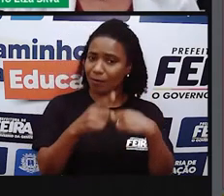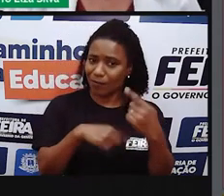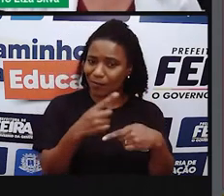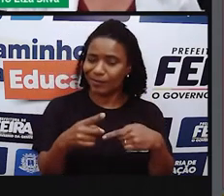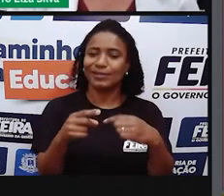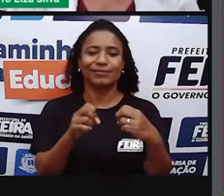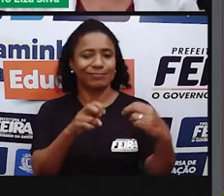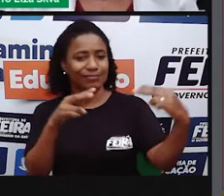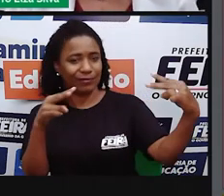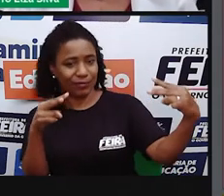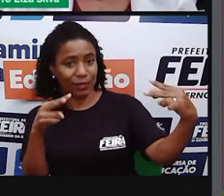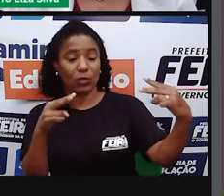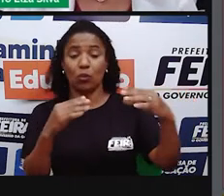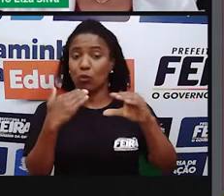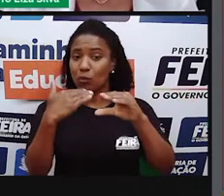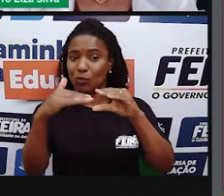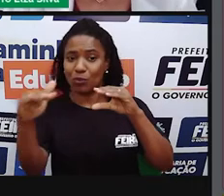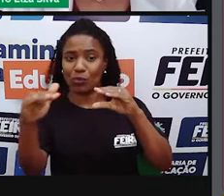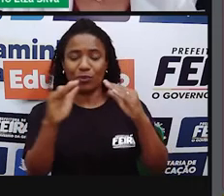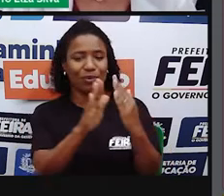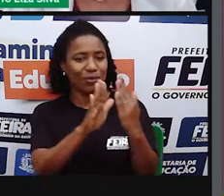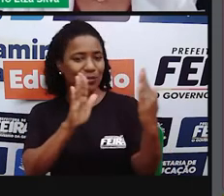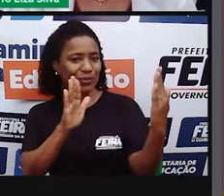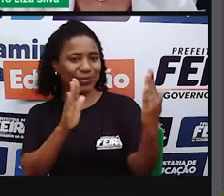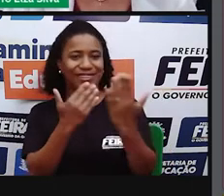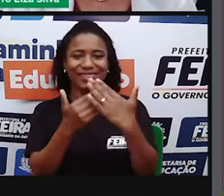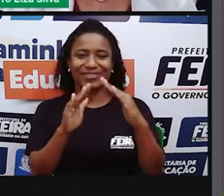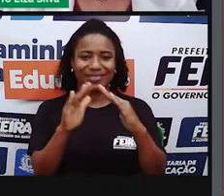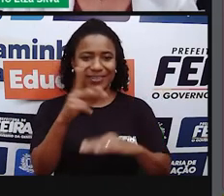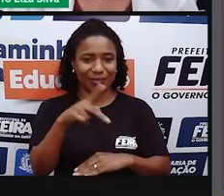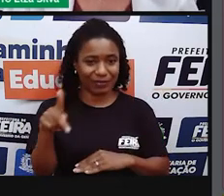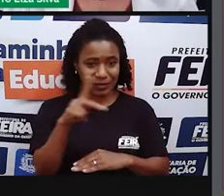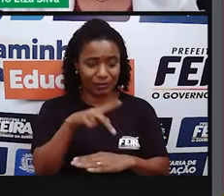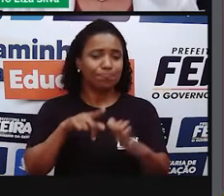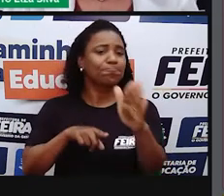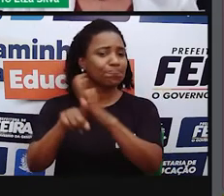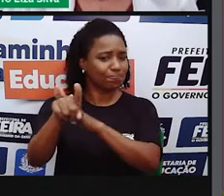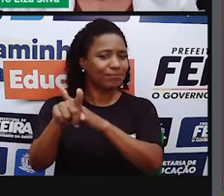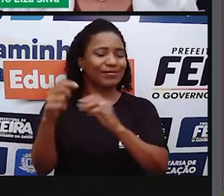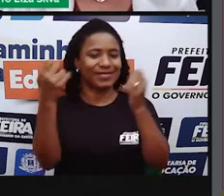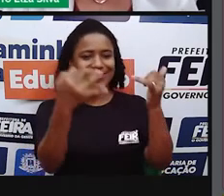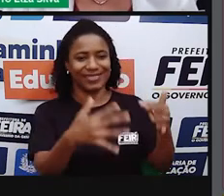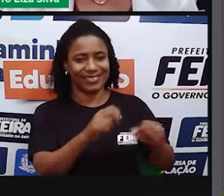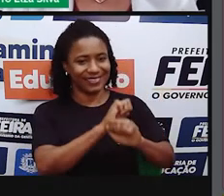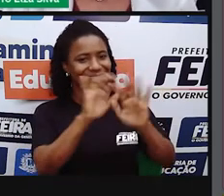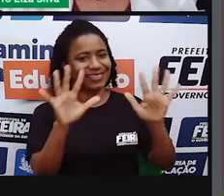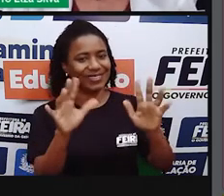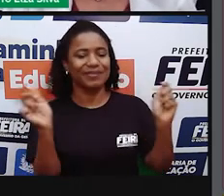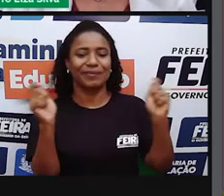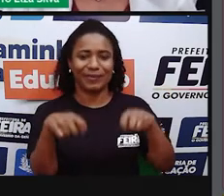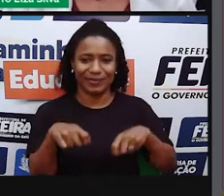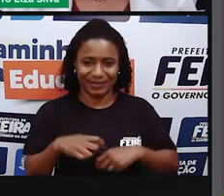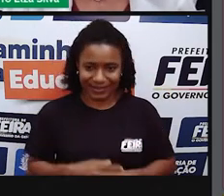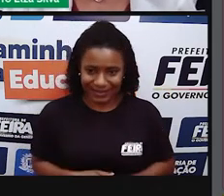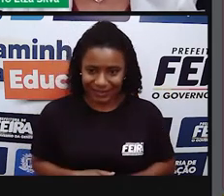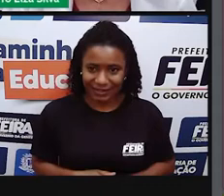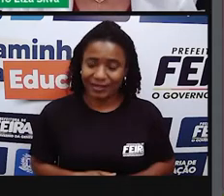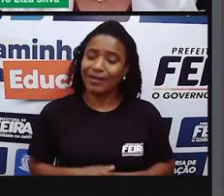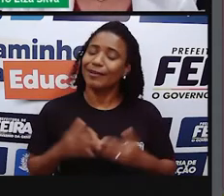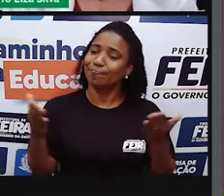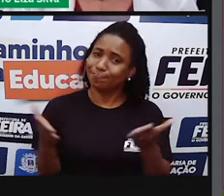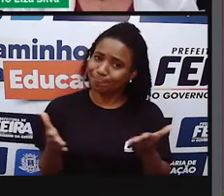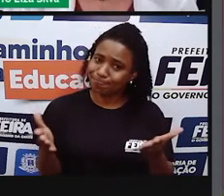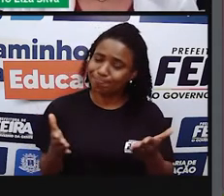com seu professor da escola ou sua professora. Não somente neste contexto, mas em quaisquer